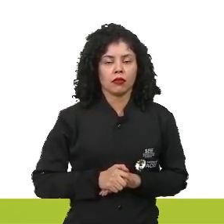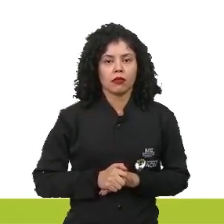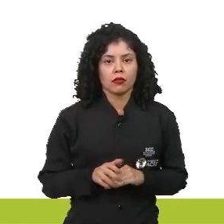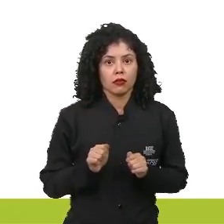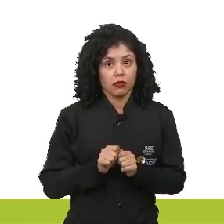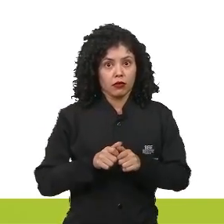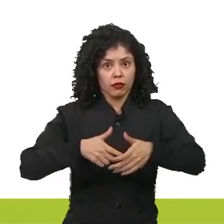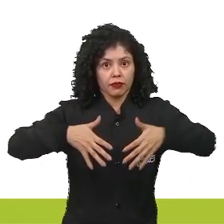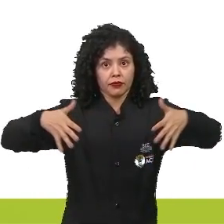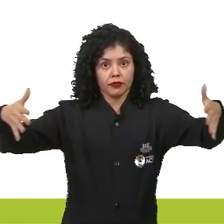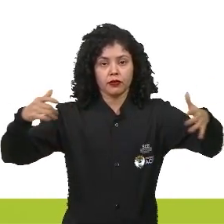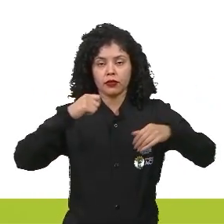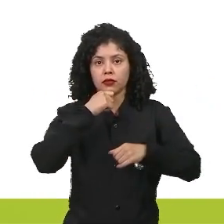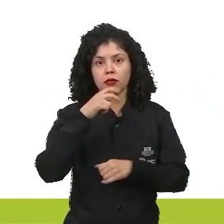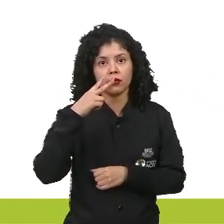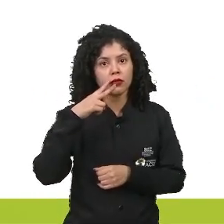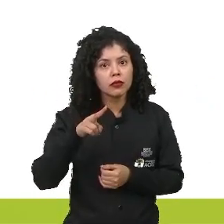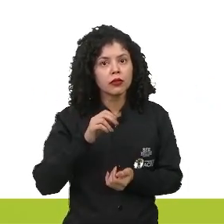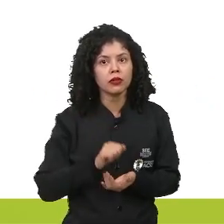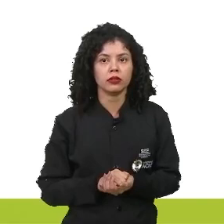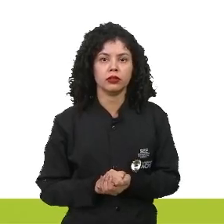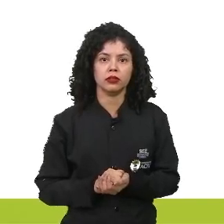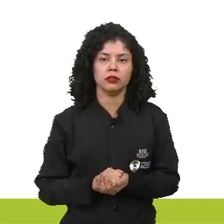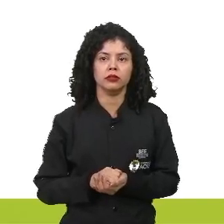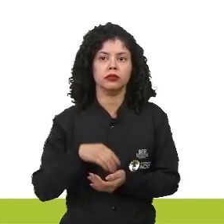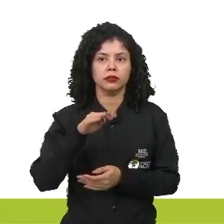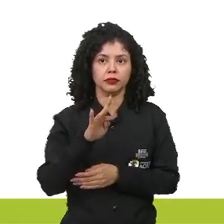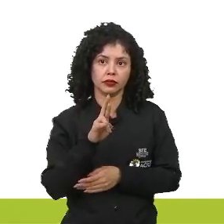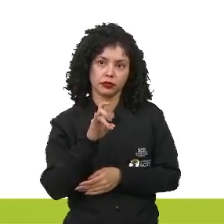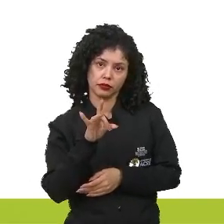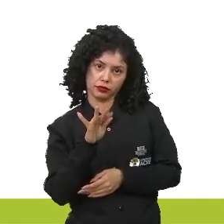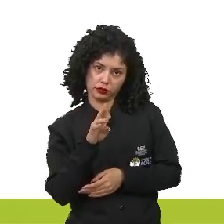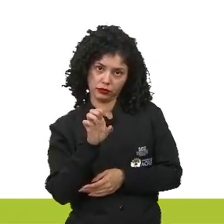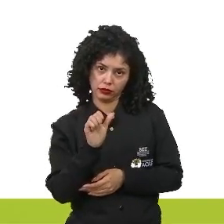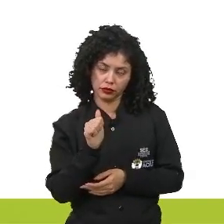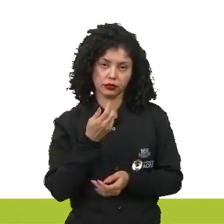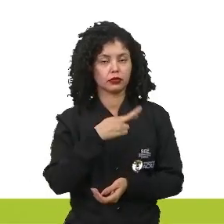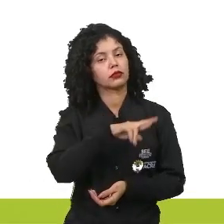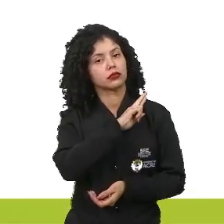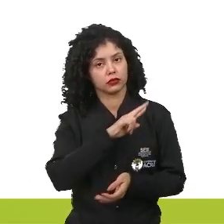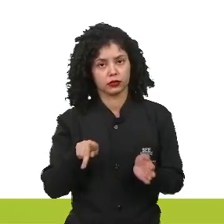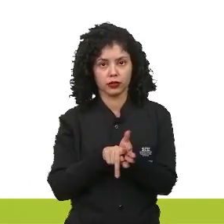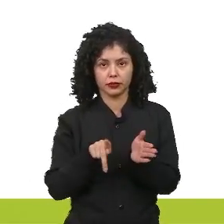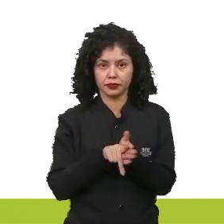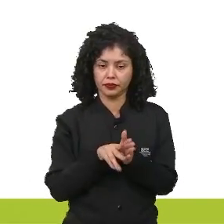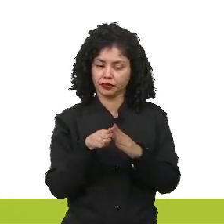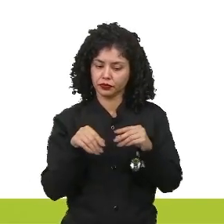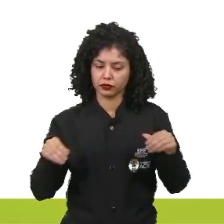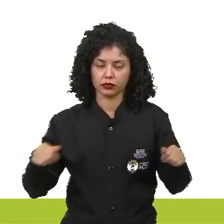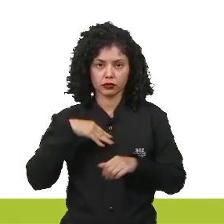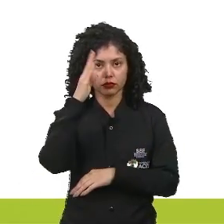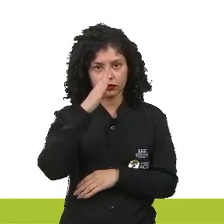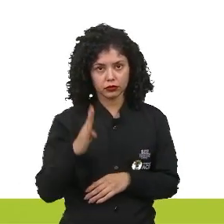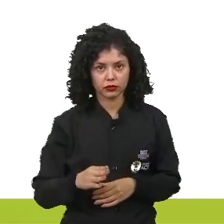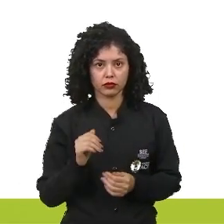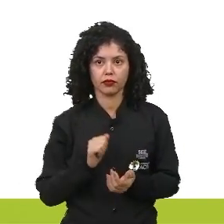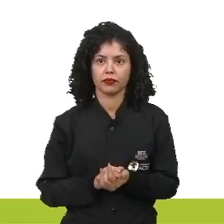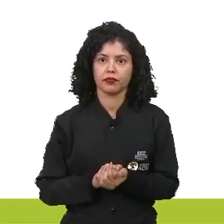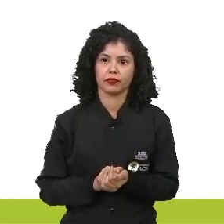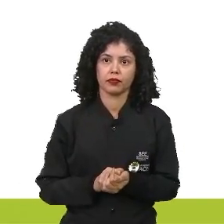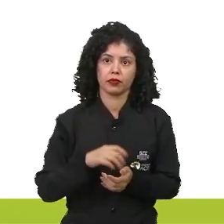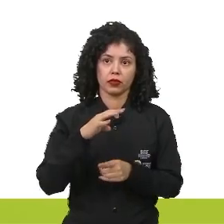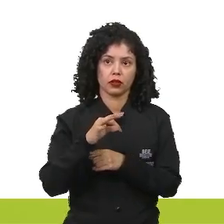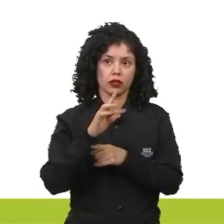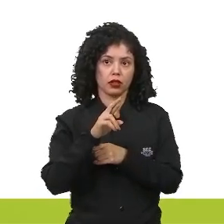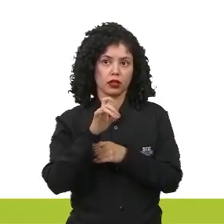expansão territorial, as bandeiras e os bandeirantes. Responsáveis pela ampliação do território brasileiro, além do Tratado de Tordesilhas. A